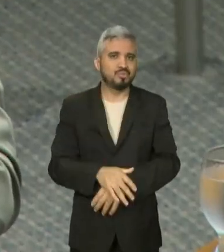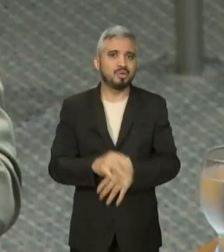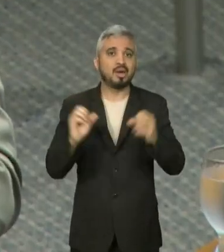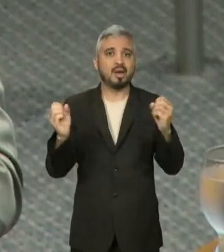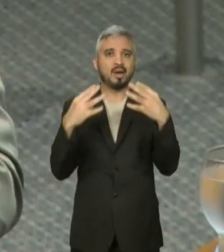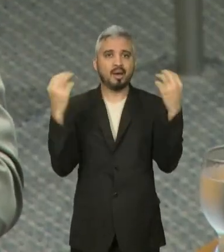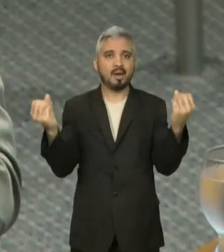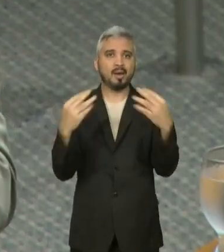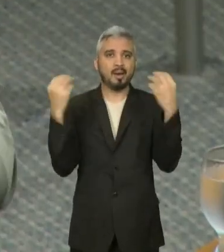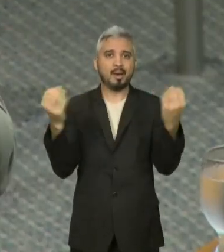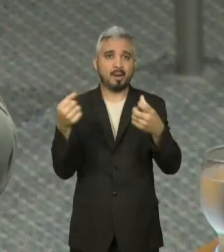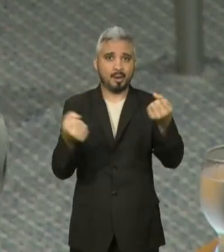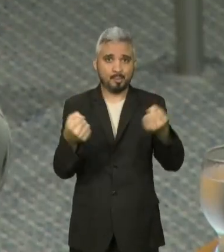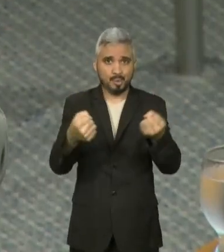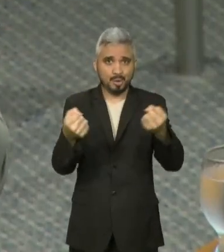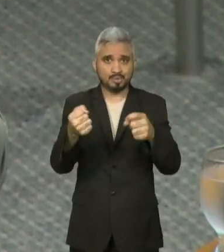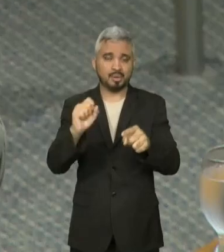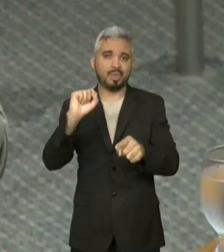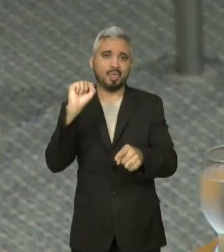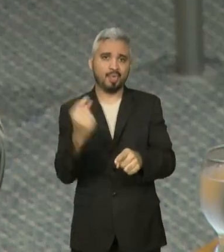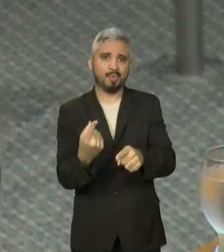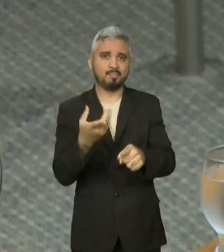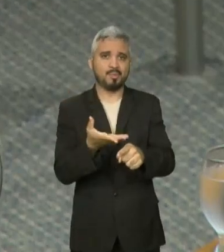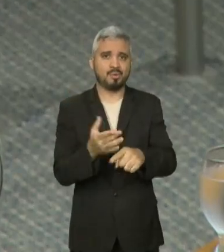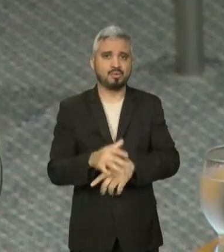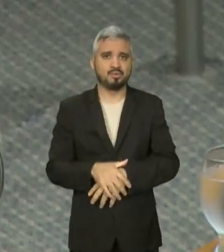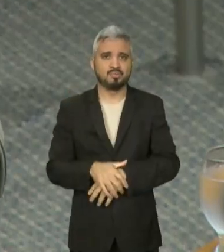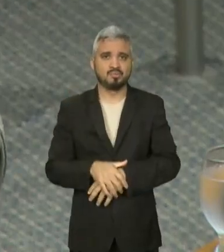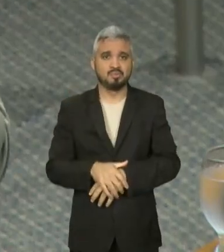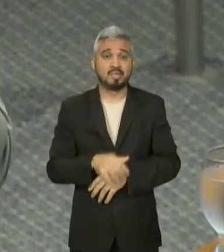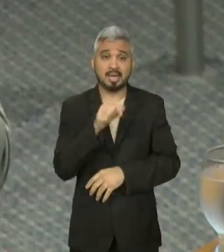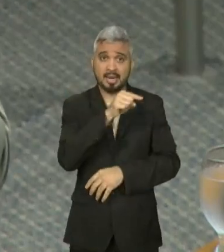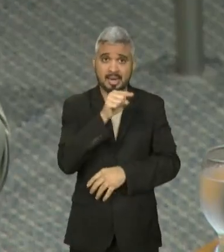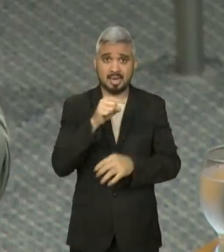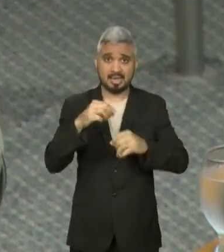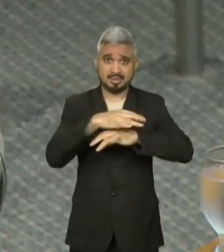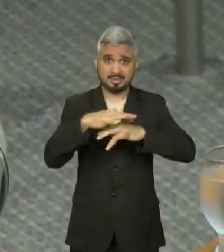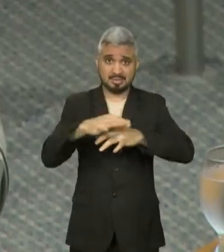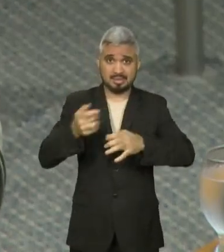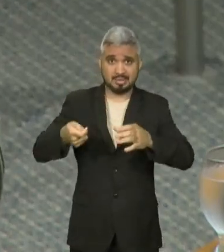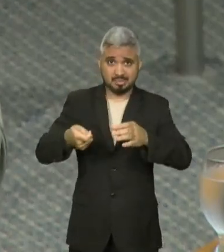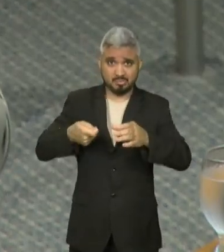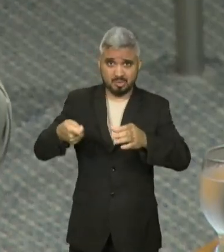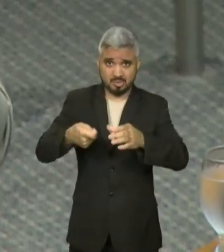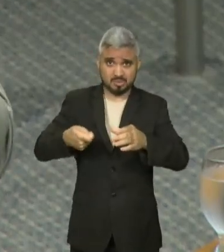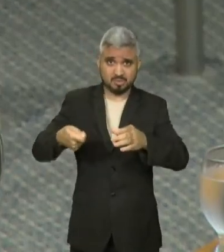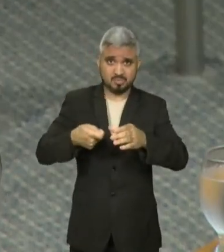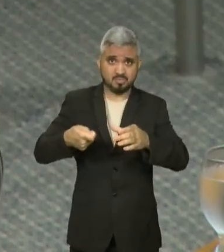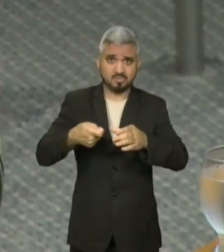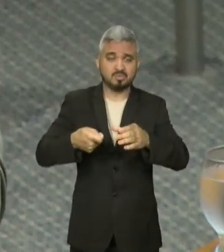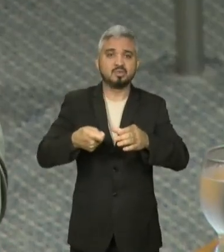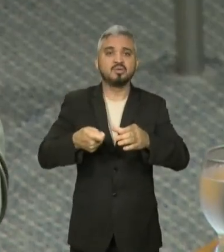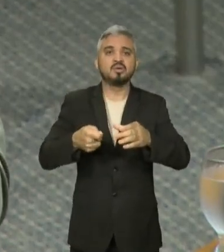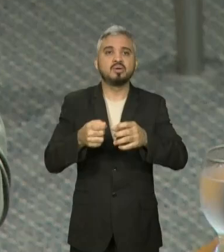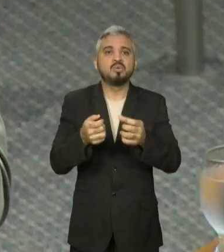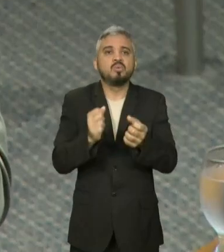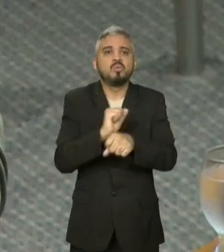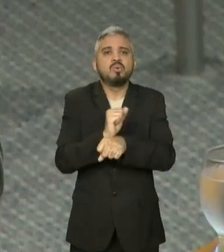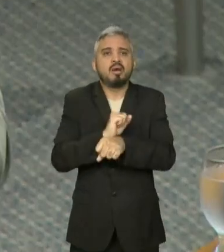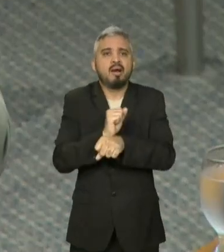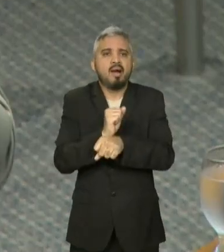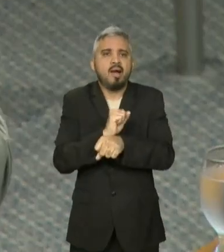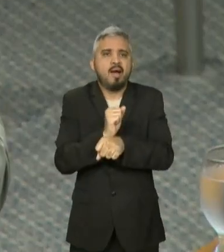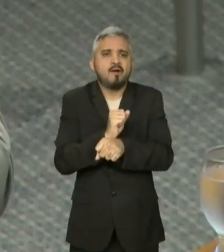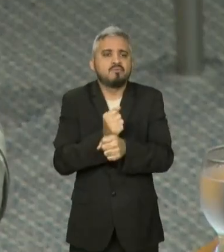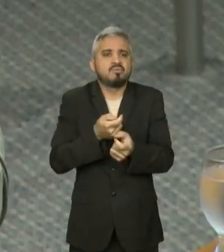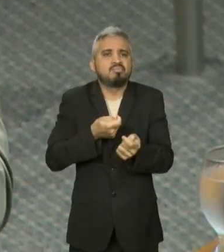depois da eleição. Estão carregando os pacientes em Poção de Pedra num Fiat Argo, que foi doado pelo ministro Juscelino, que